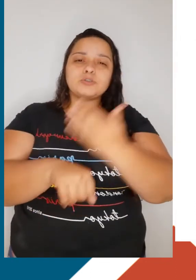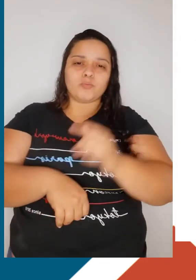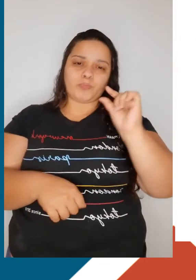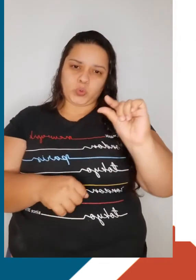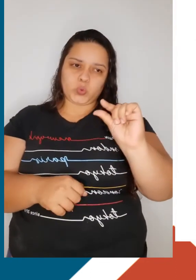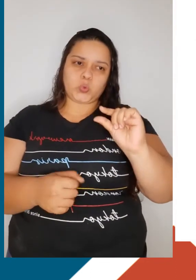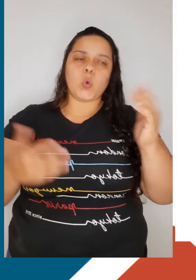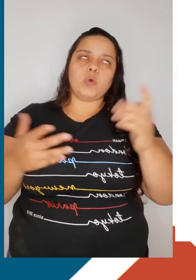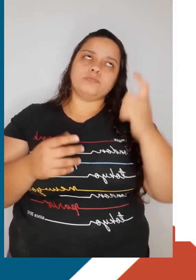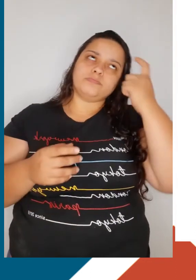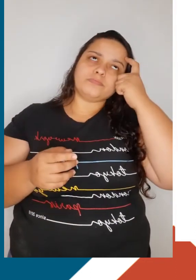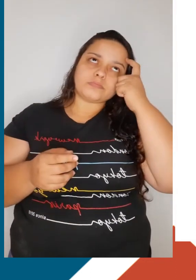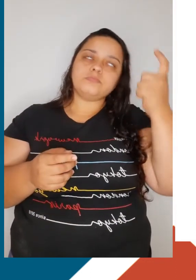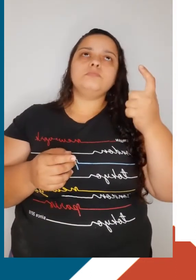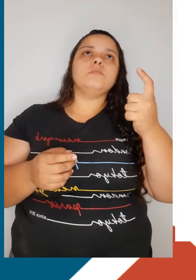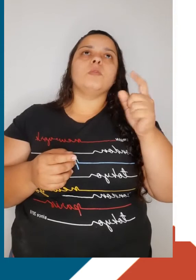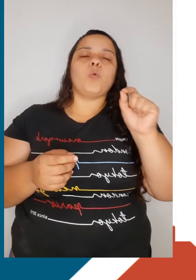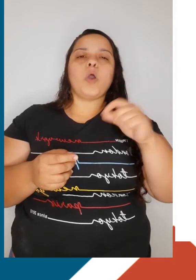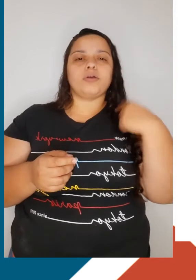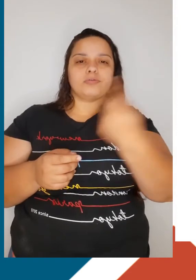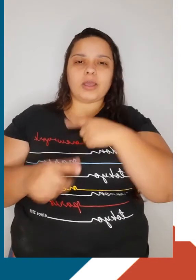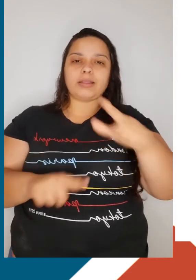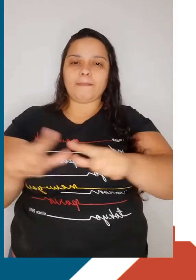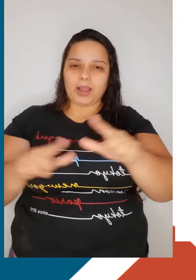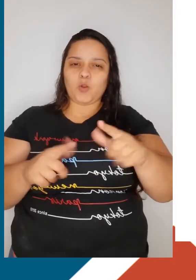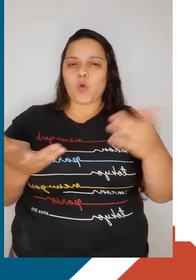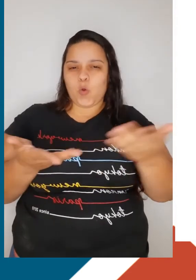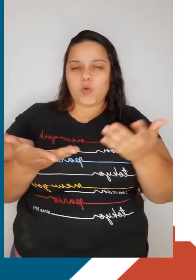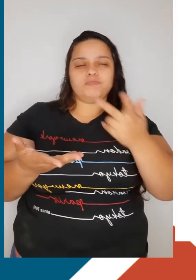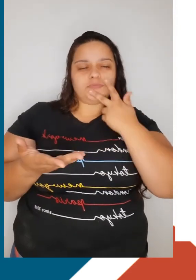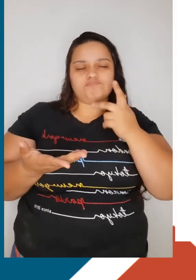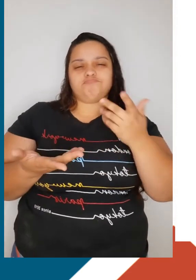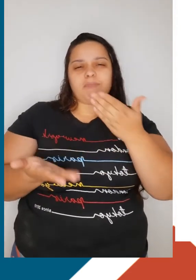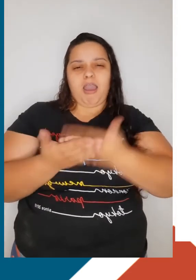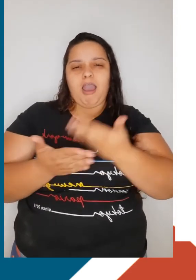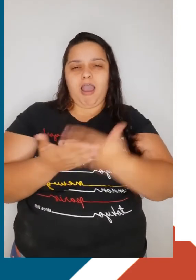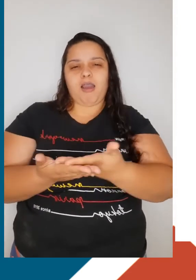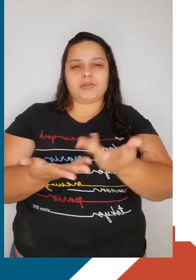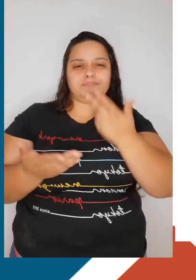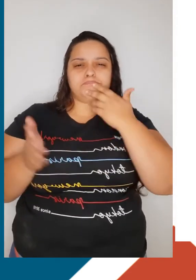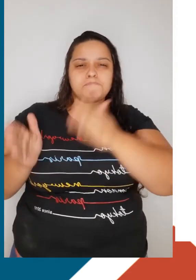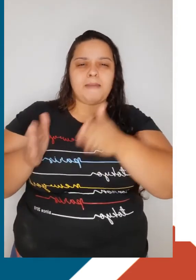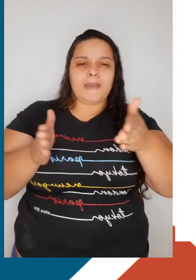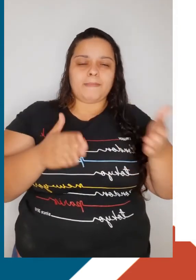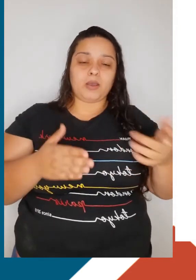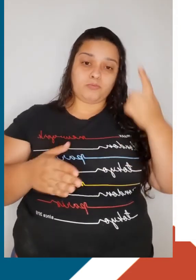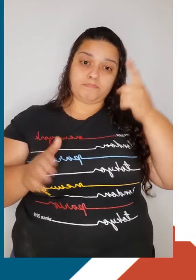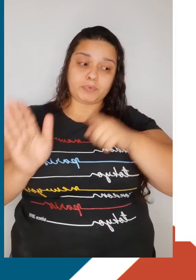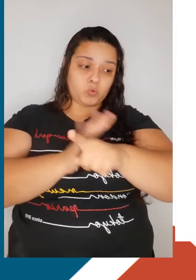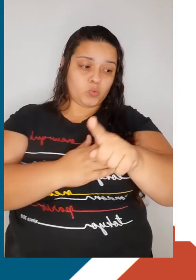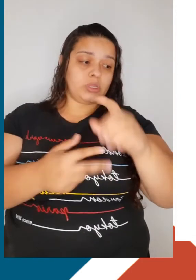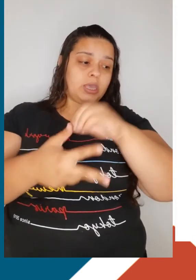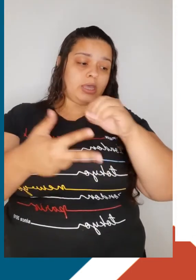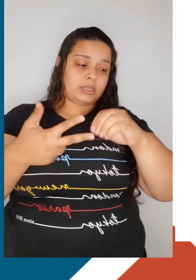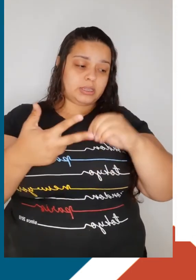vamos praticar então um pouquinho intelectualmente aquilo que a gente trabalhou, as informações que nós trabalhamos aqui na nossa aula. Então vamos